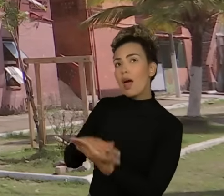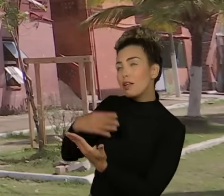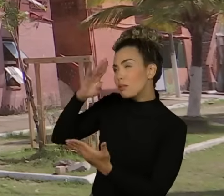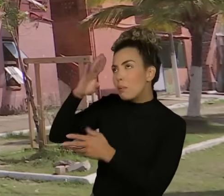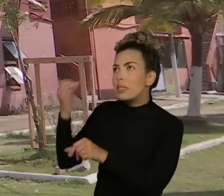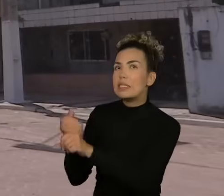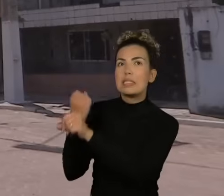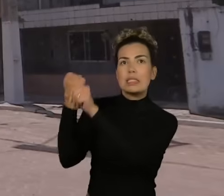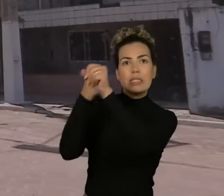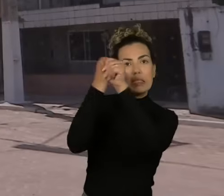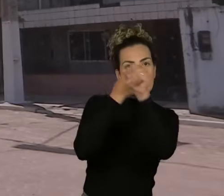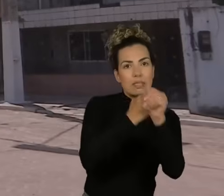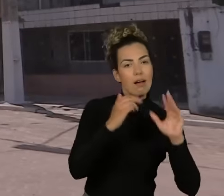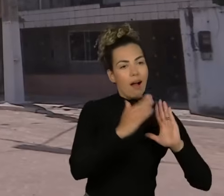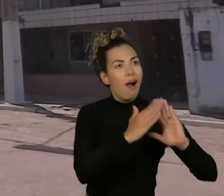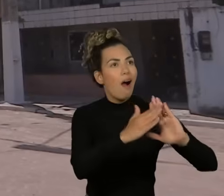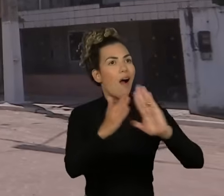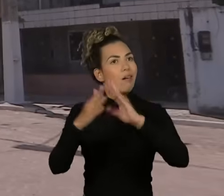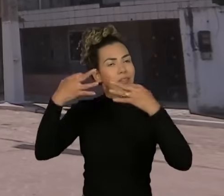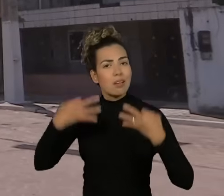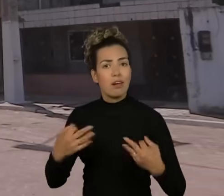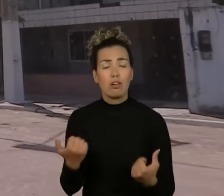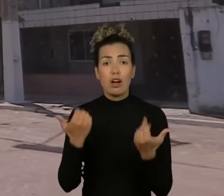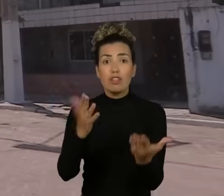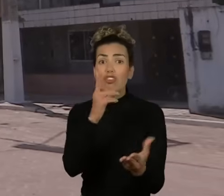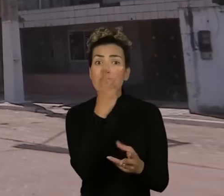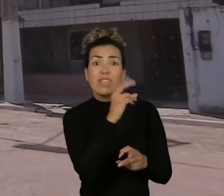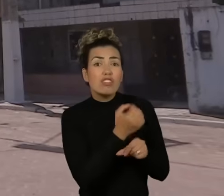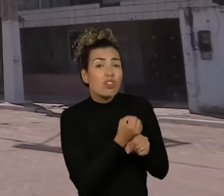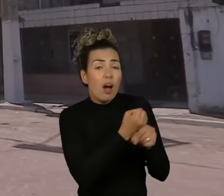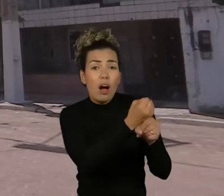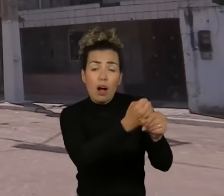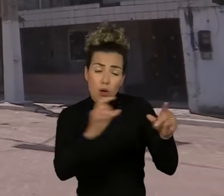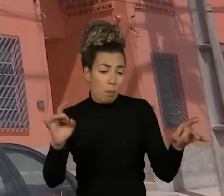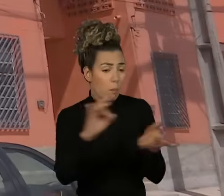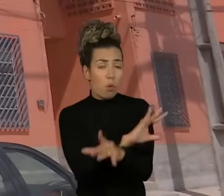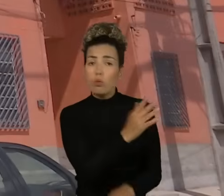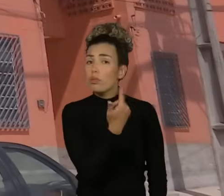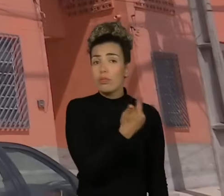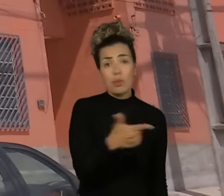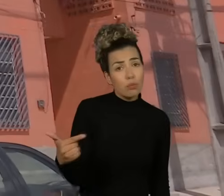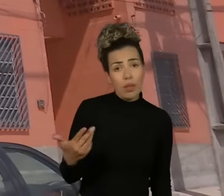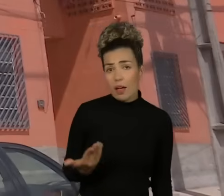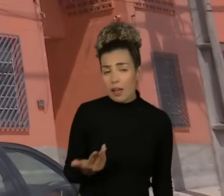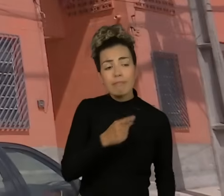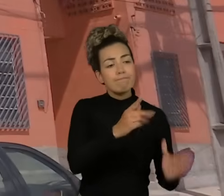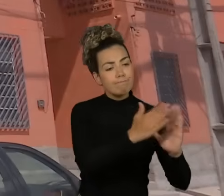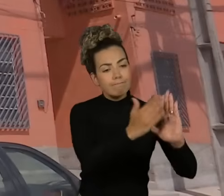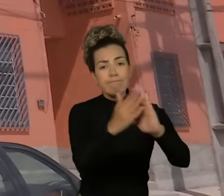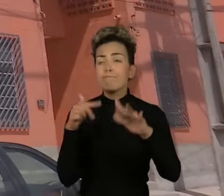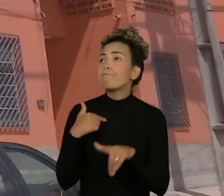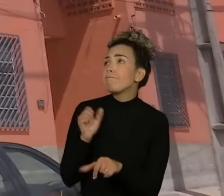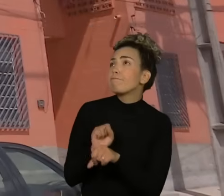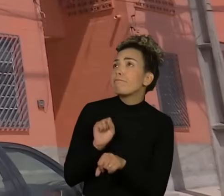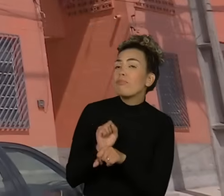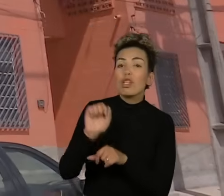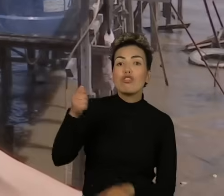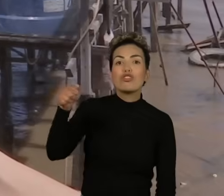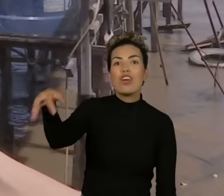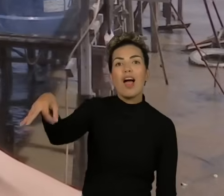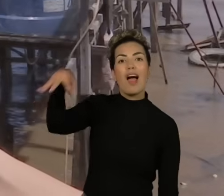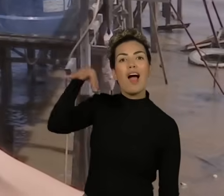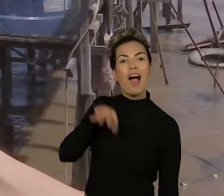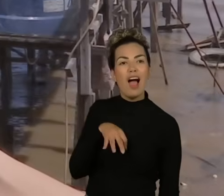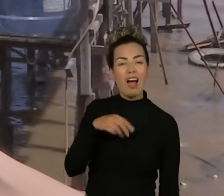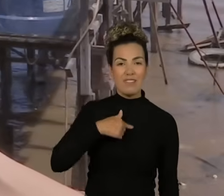anos depois ele não foi concluído. Então a gente tem algumas famílias que estão aguardando ainda para receber suas casas, que é para sair das palafitas e ir para